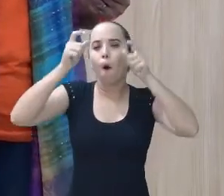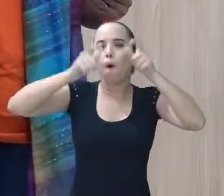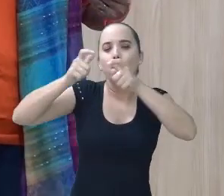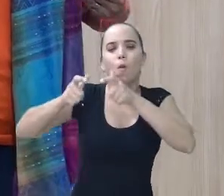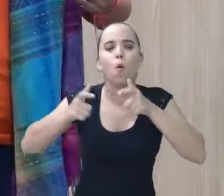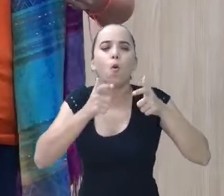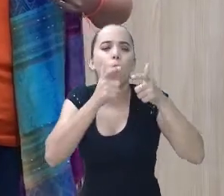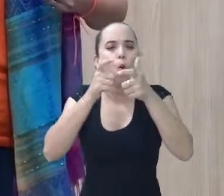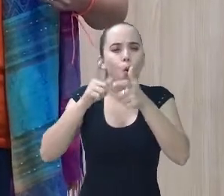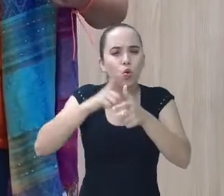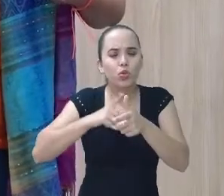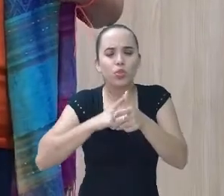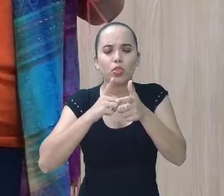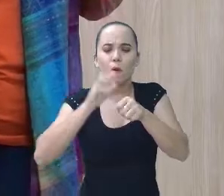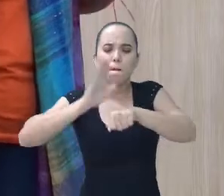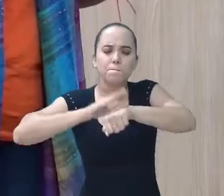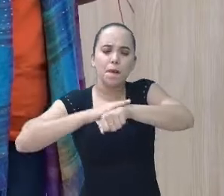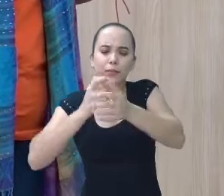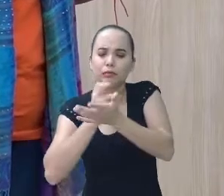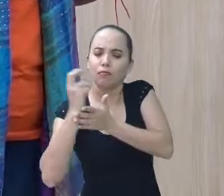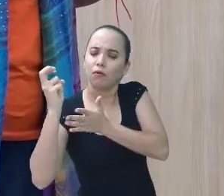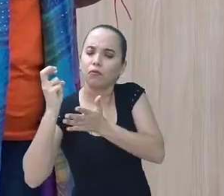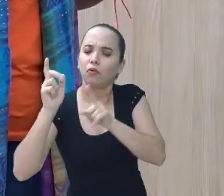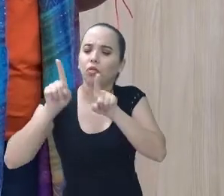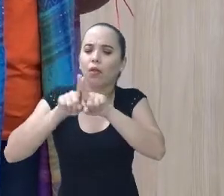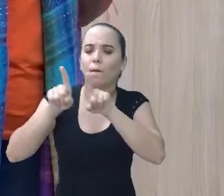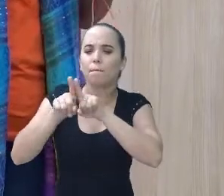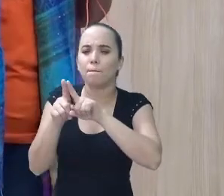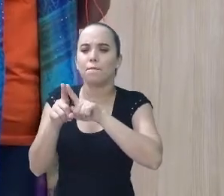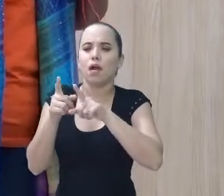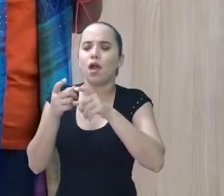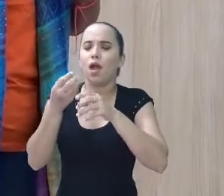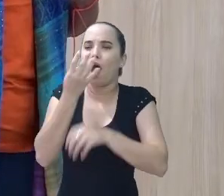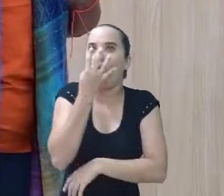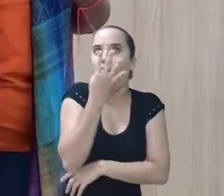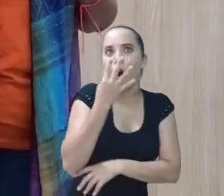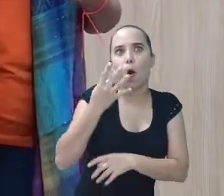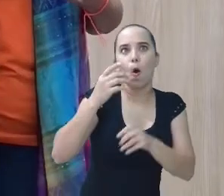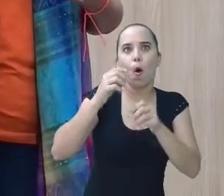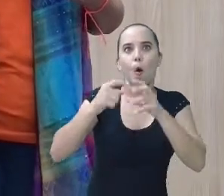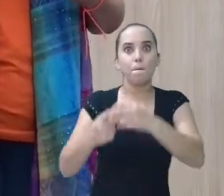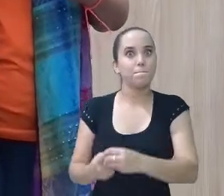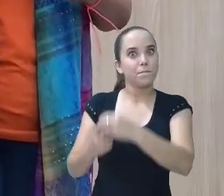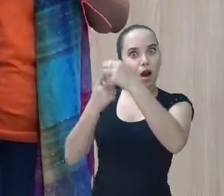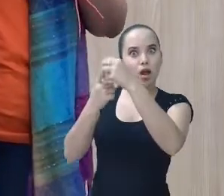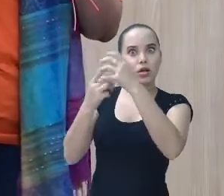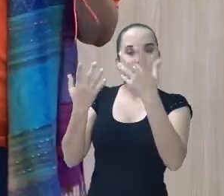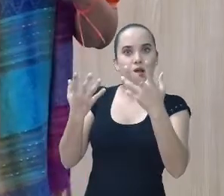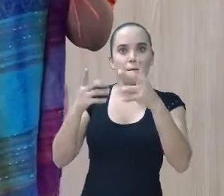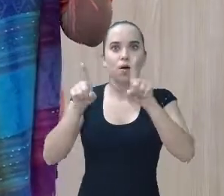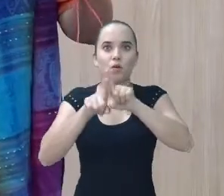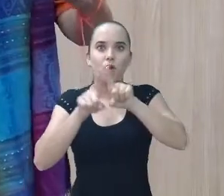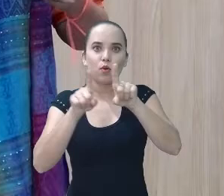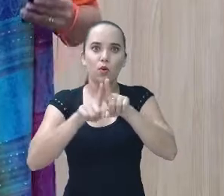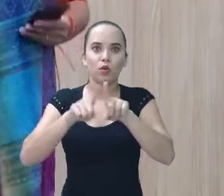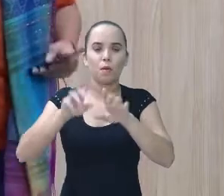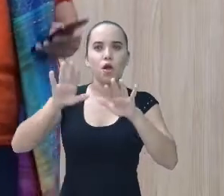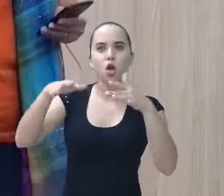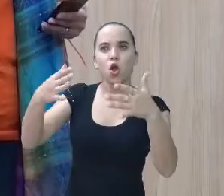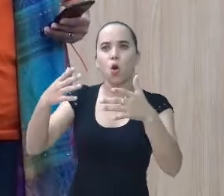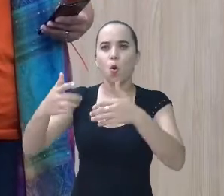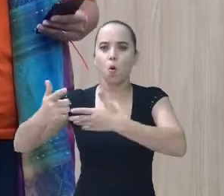ponto de fuga, aonde ficaria a cor que mais destaca, qual é o personagem que eu quero dar